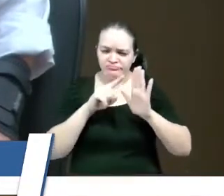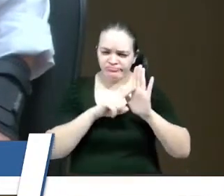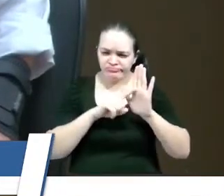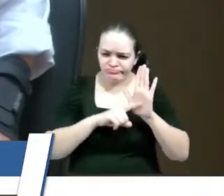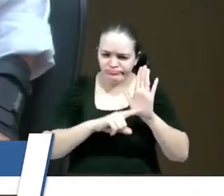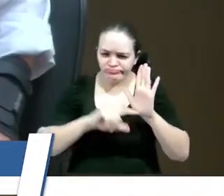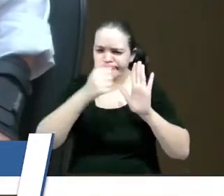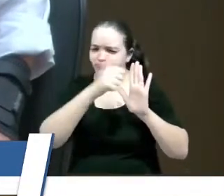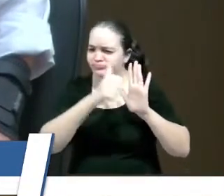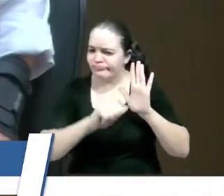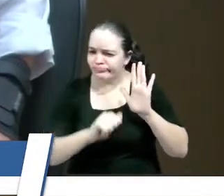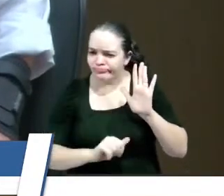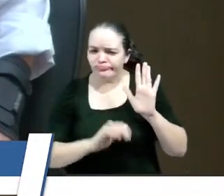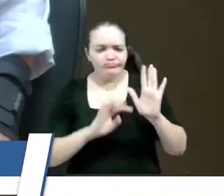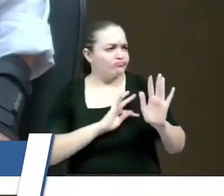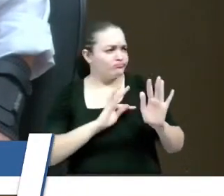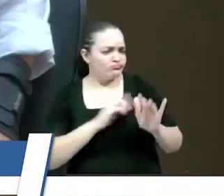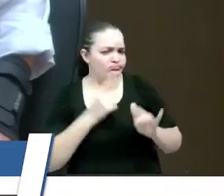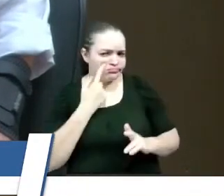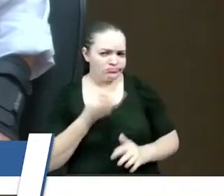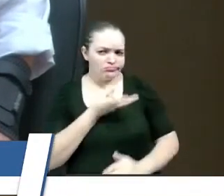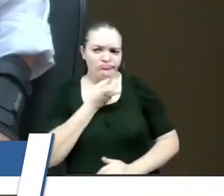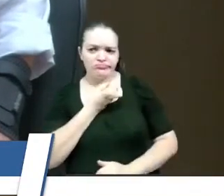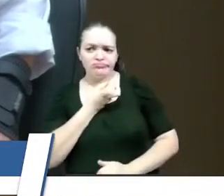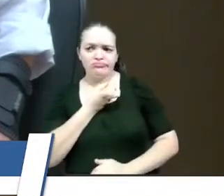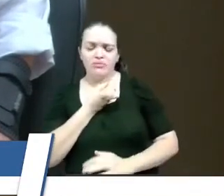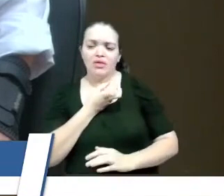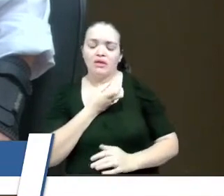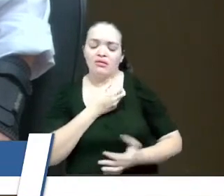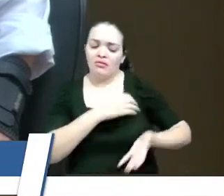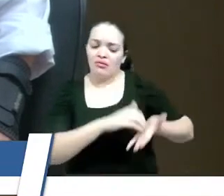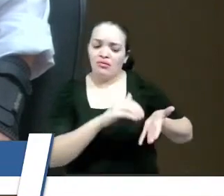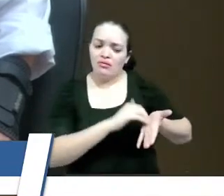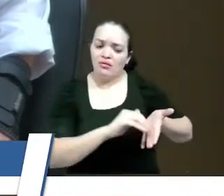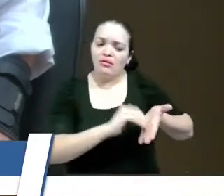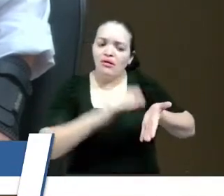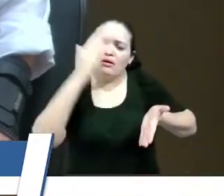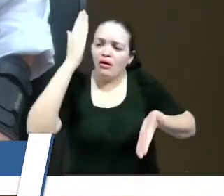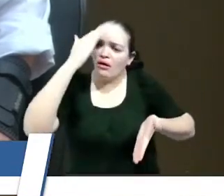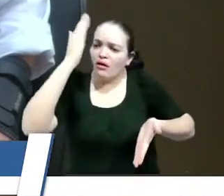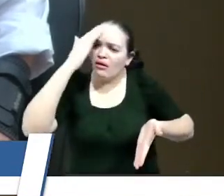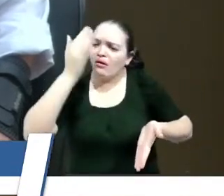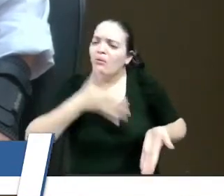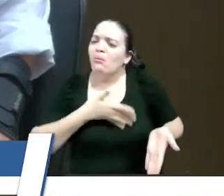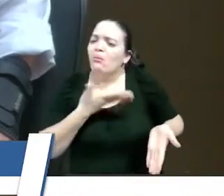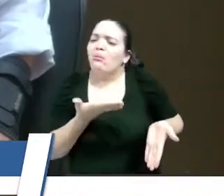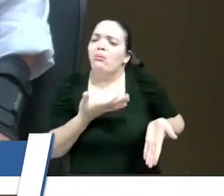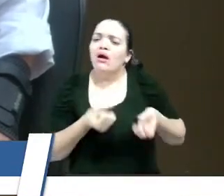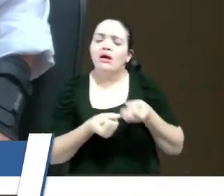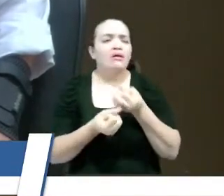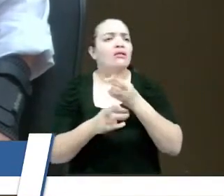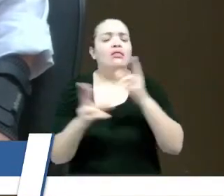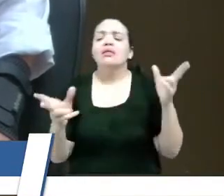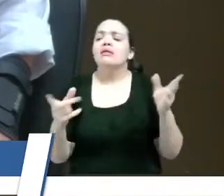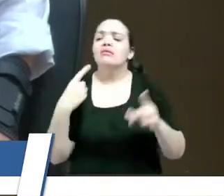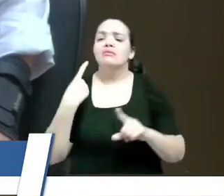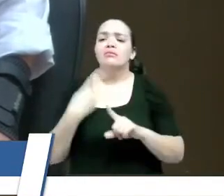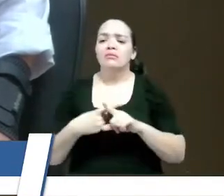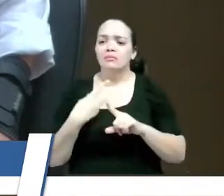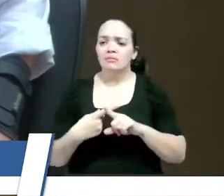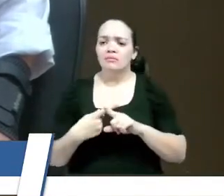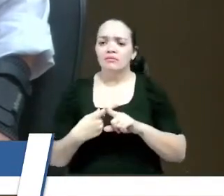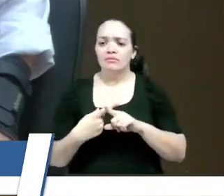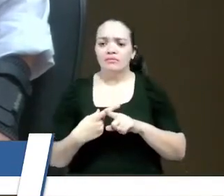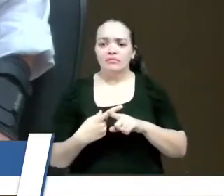e apurar entre as secretarias para saber quais diferenças são essas. Isso tem a ver